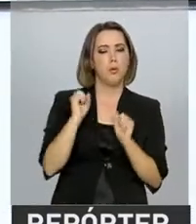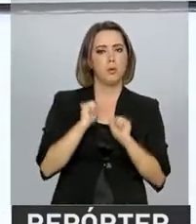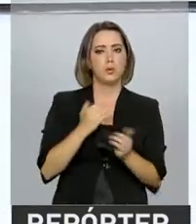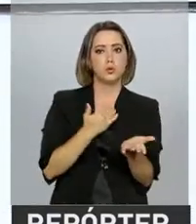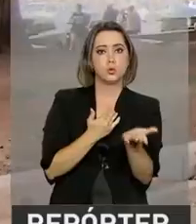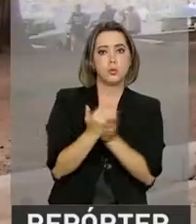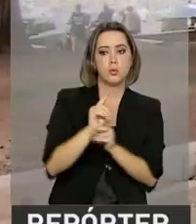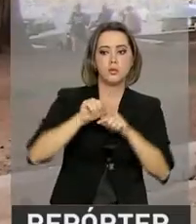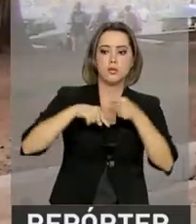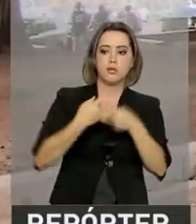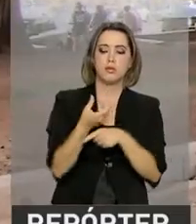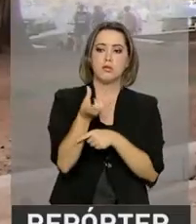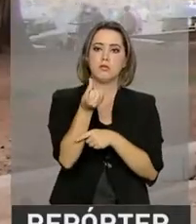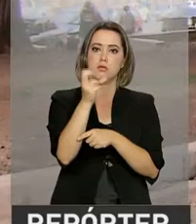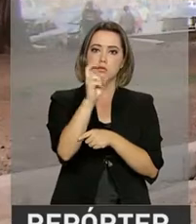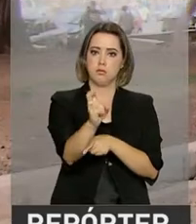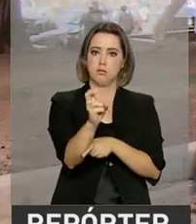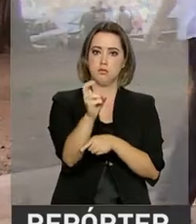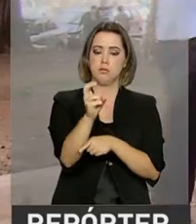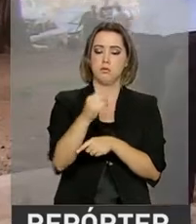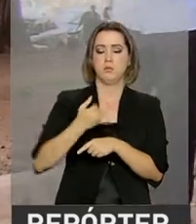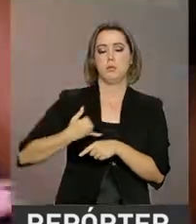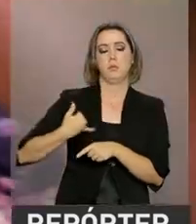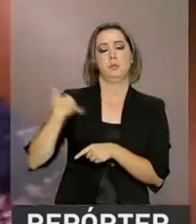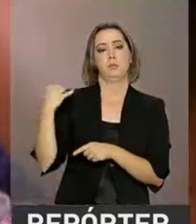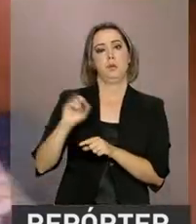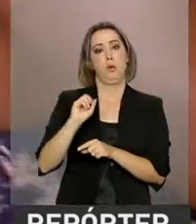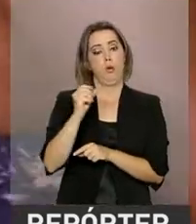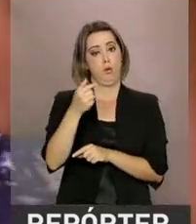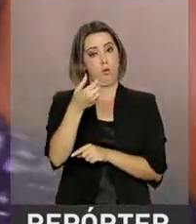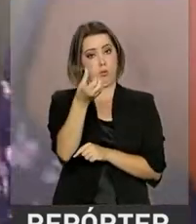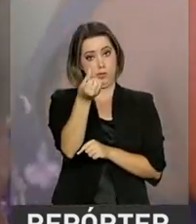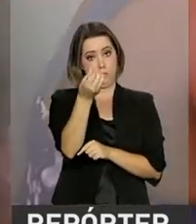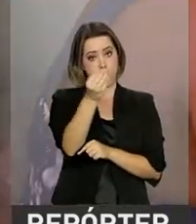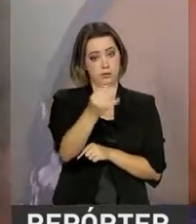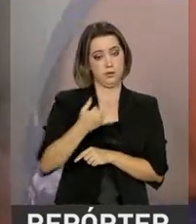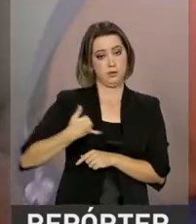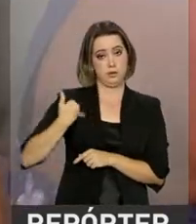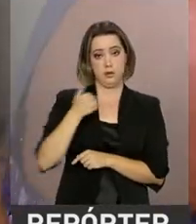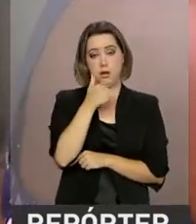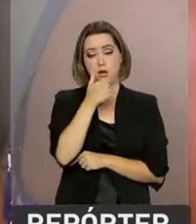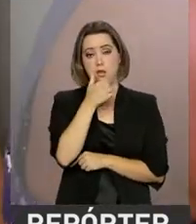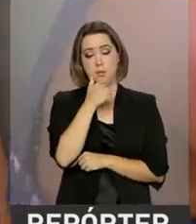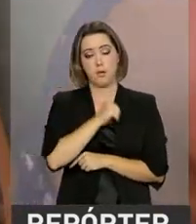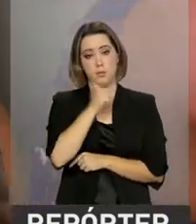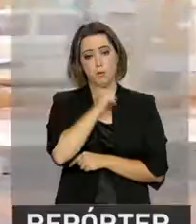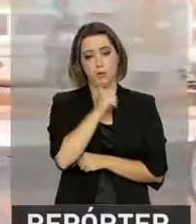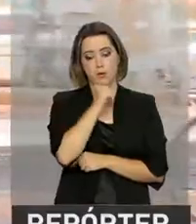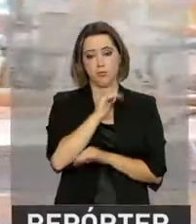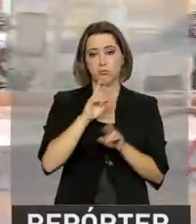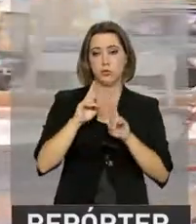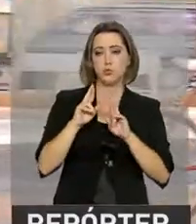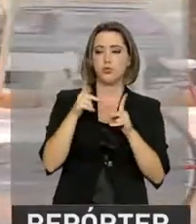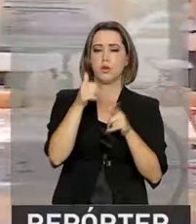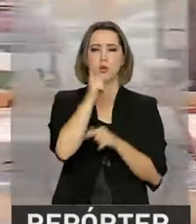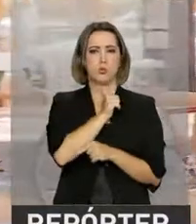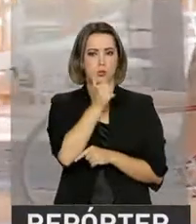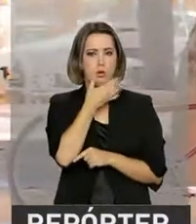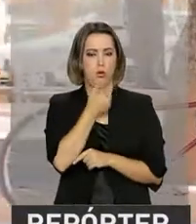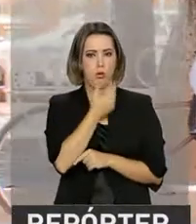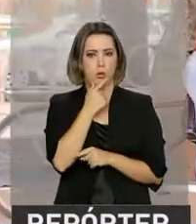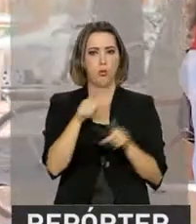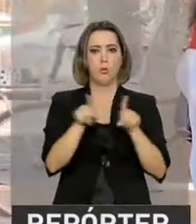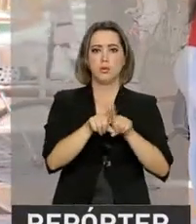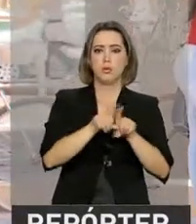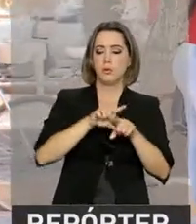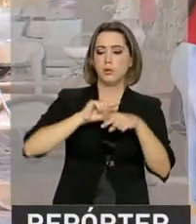aposentadoria depois dos 65 anos para homens e dos 60 para mulheres, os brasileiros também podem se aposentar